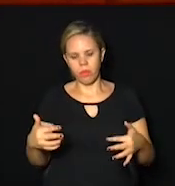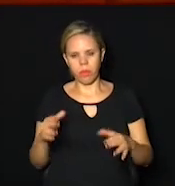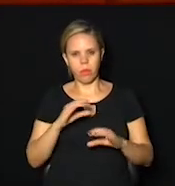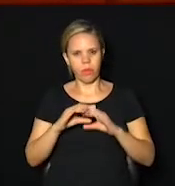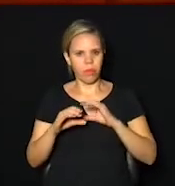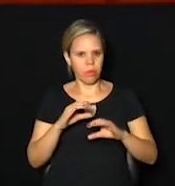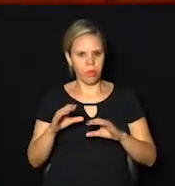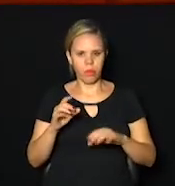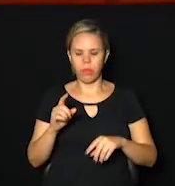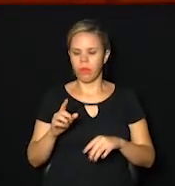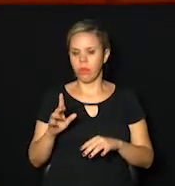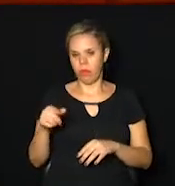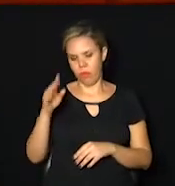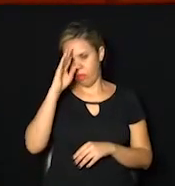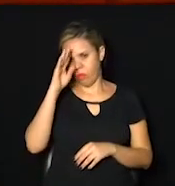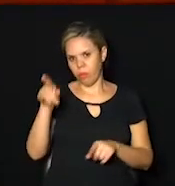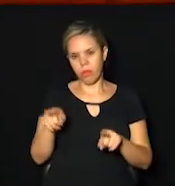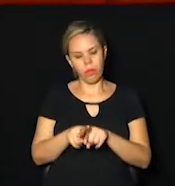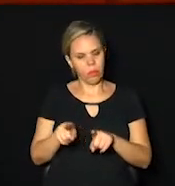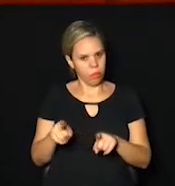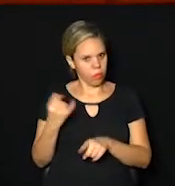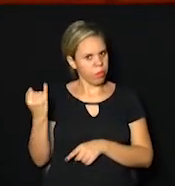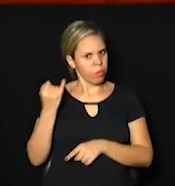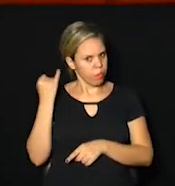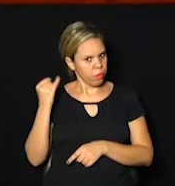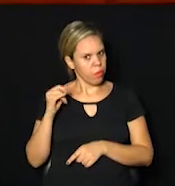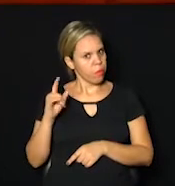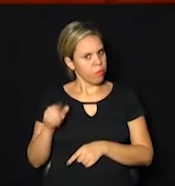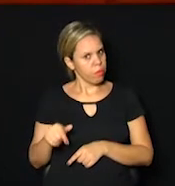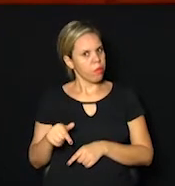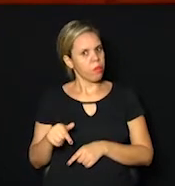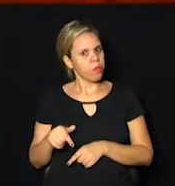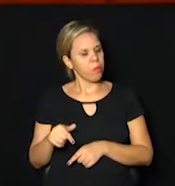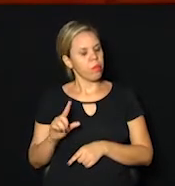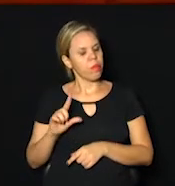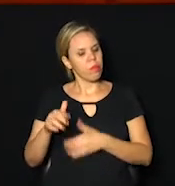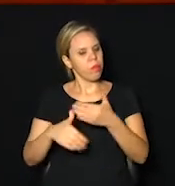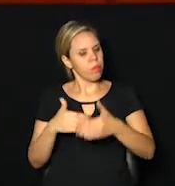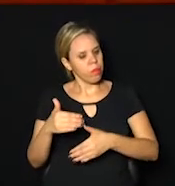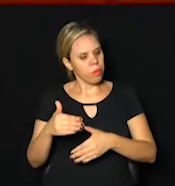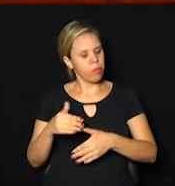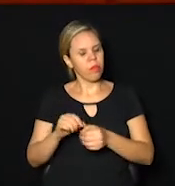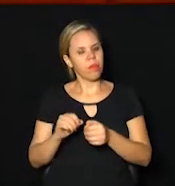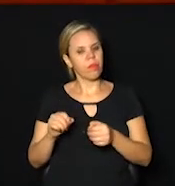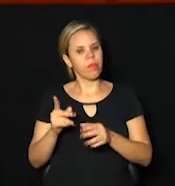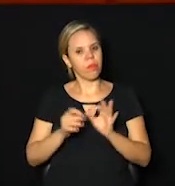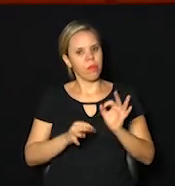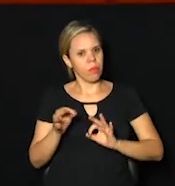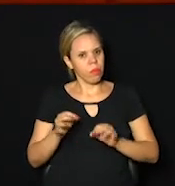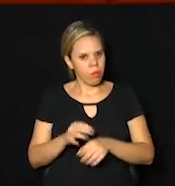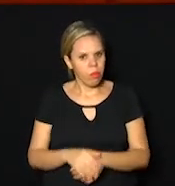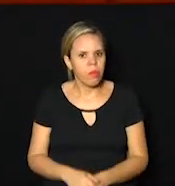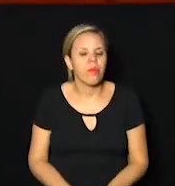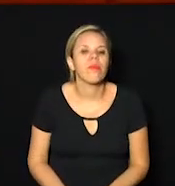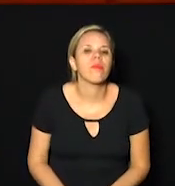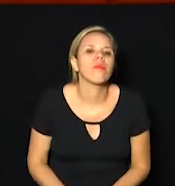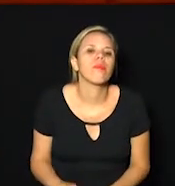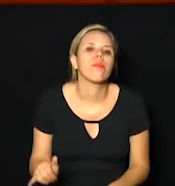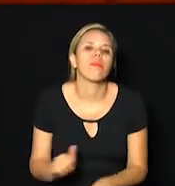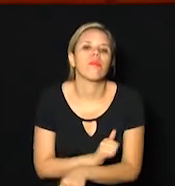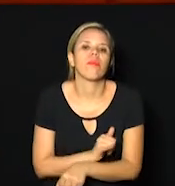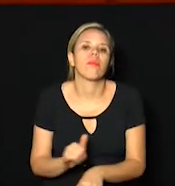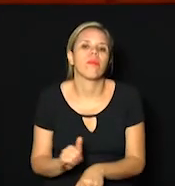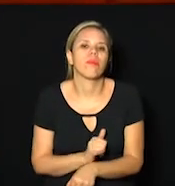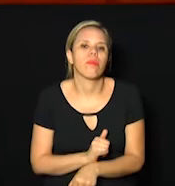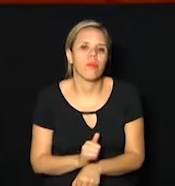comunicação, o que é fundamental e importante, mas é posterior ao processo de planejamento estratégico,